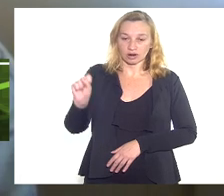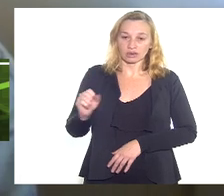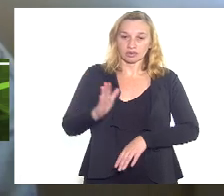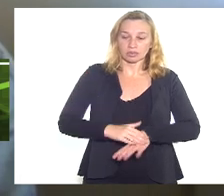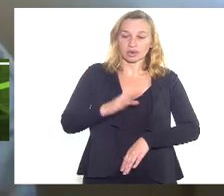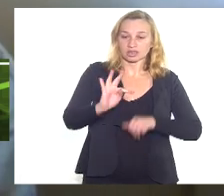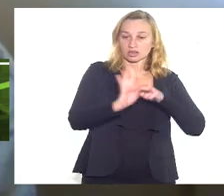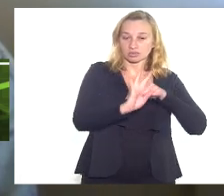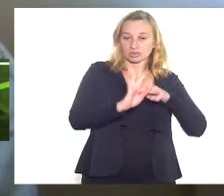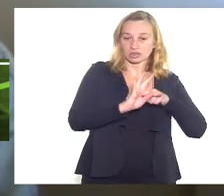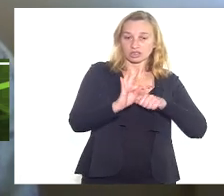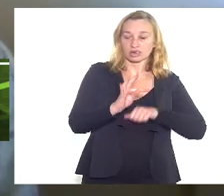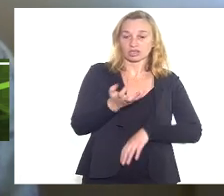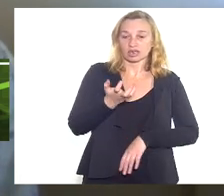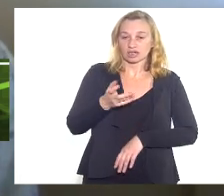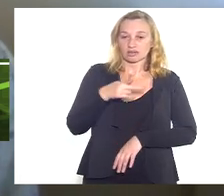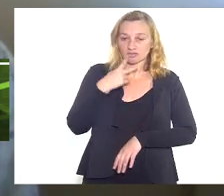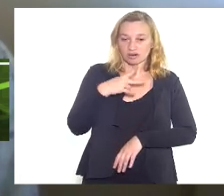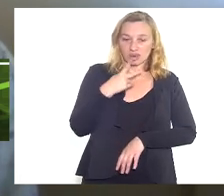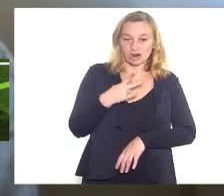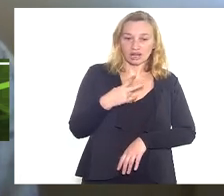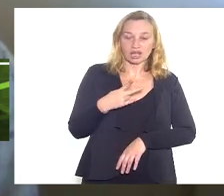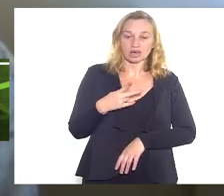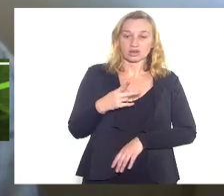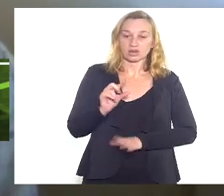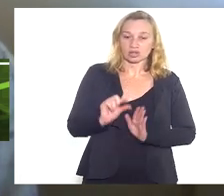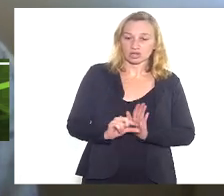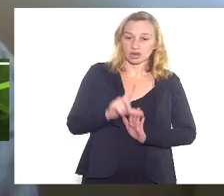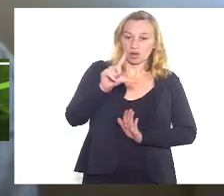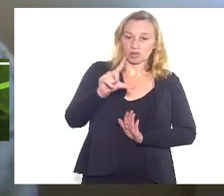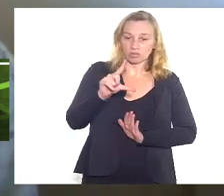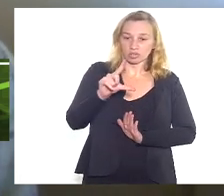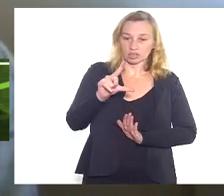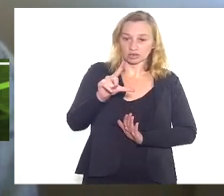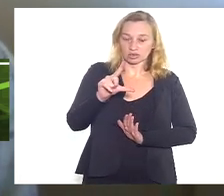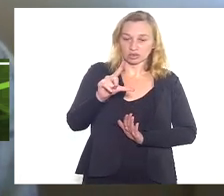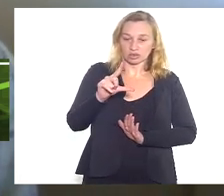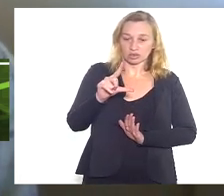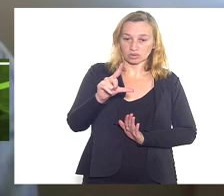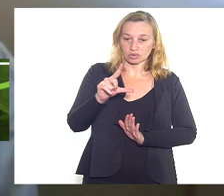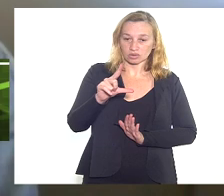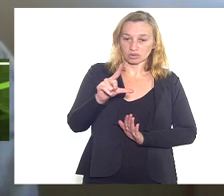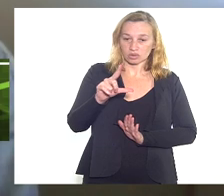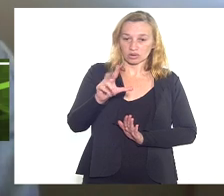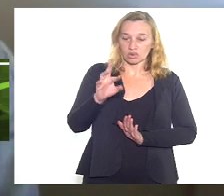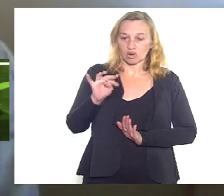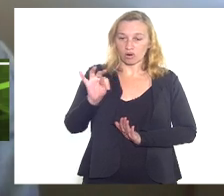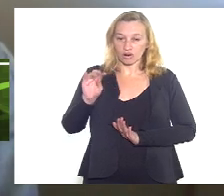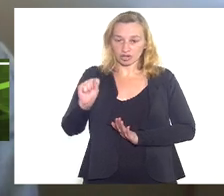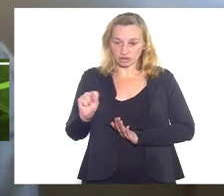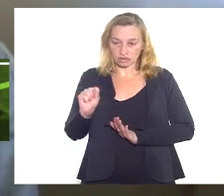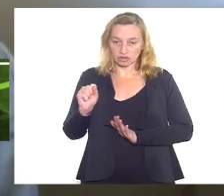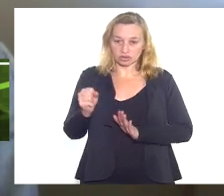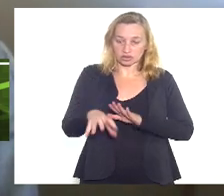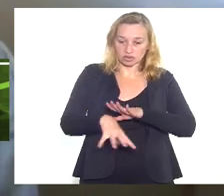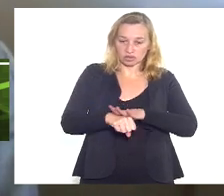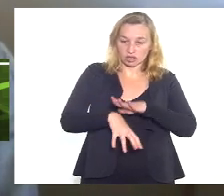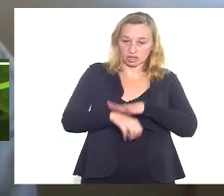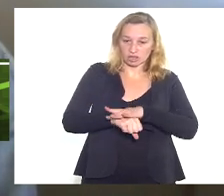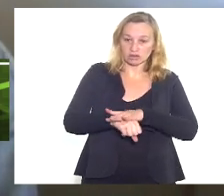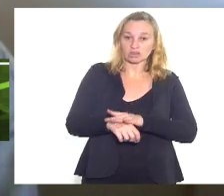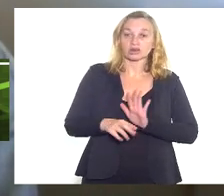queiram justificar que aumenta o volume de óleo extraído, isso